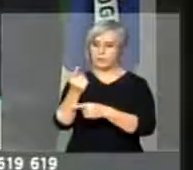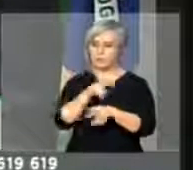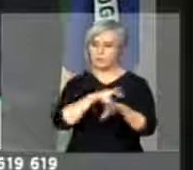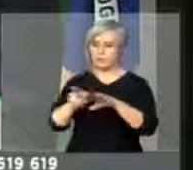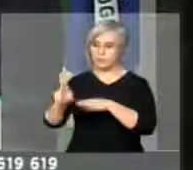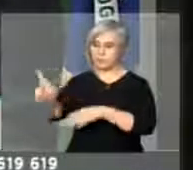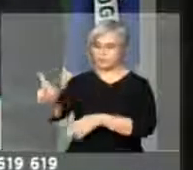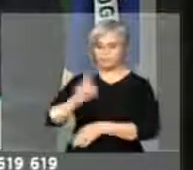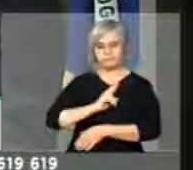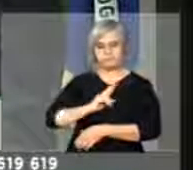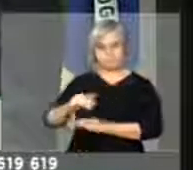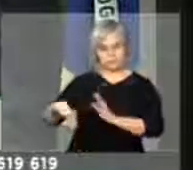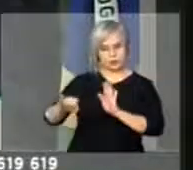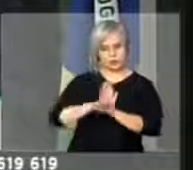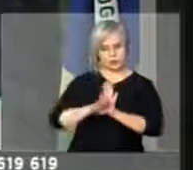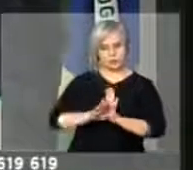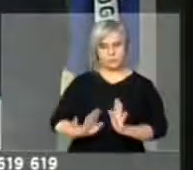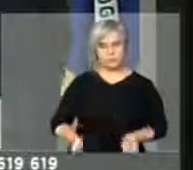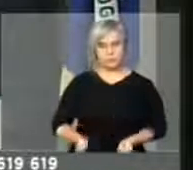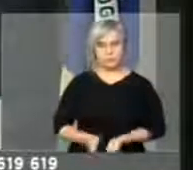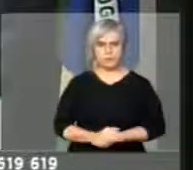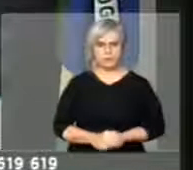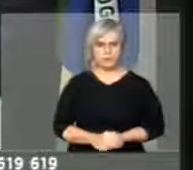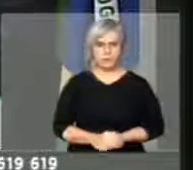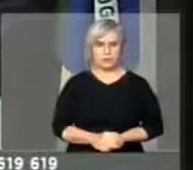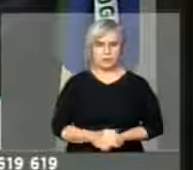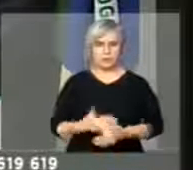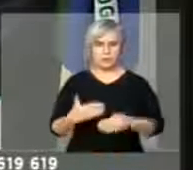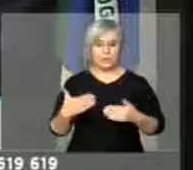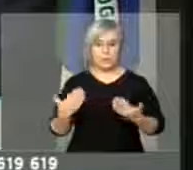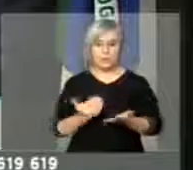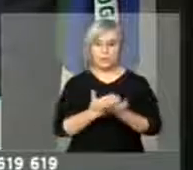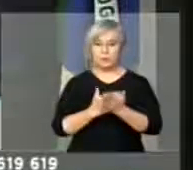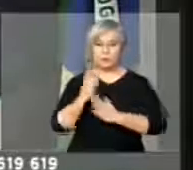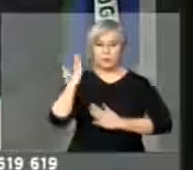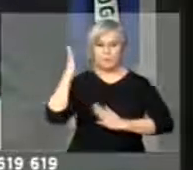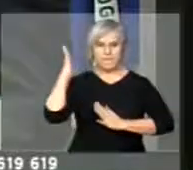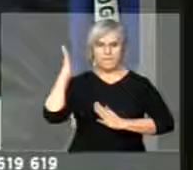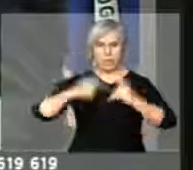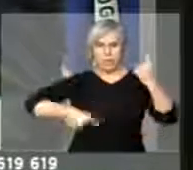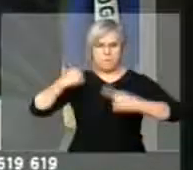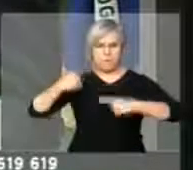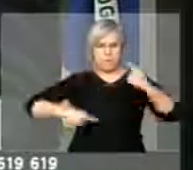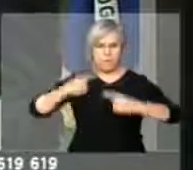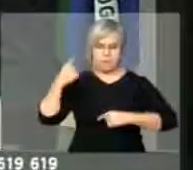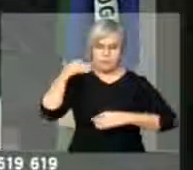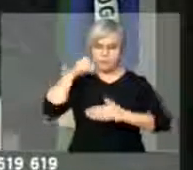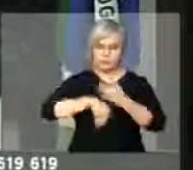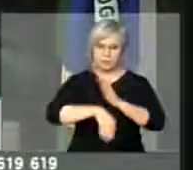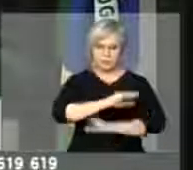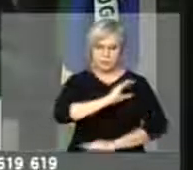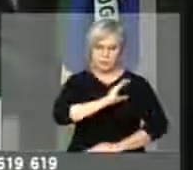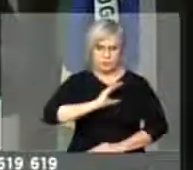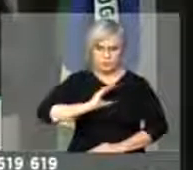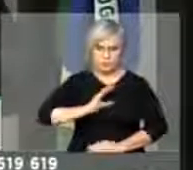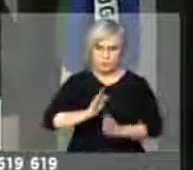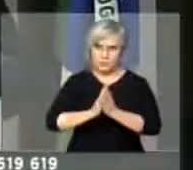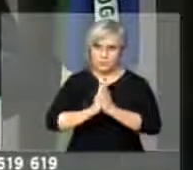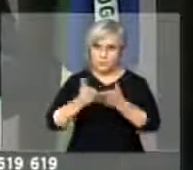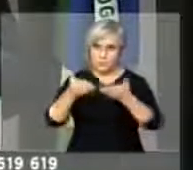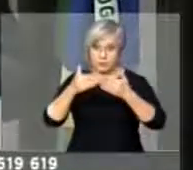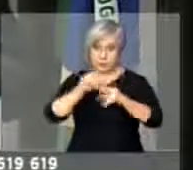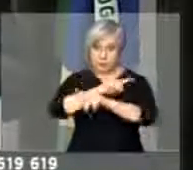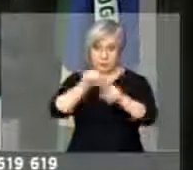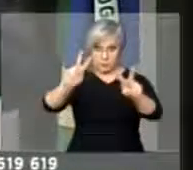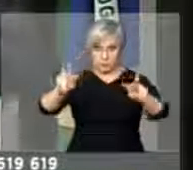chegou. E aí, travou-se uma disputa dentro da comissão. Eu peço aos senhores que estão